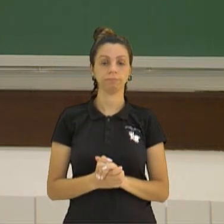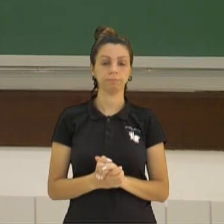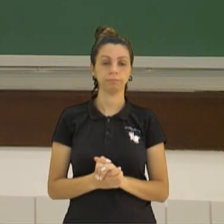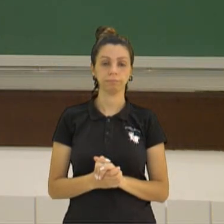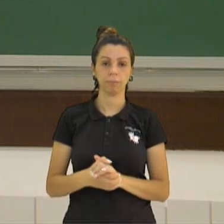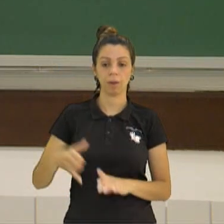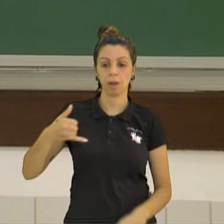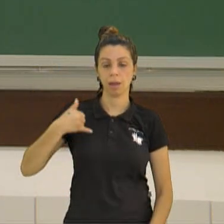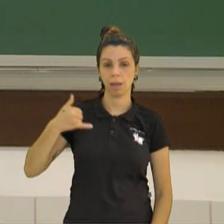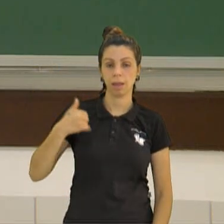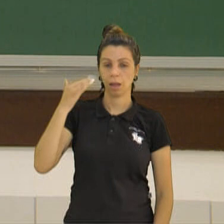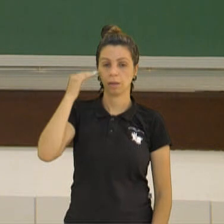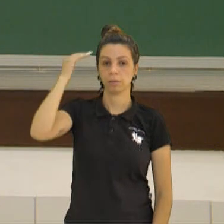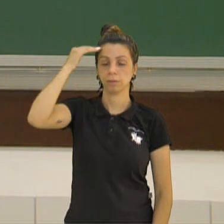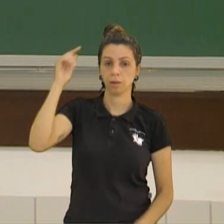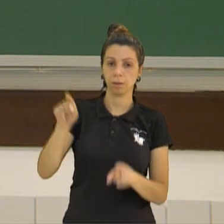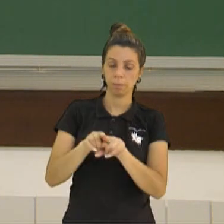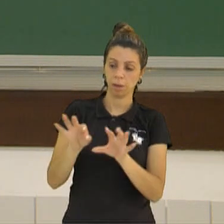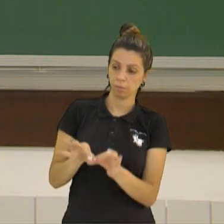Idade de um adolescente e a sua altura.